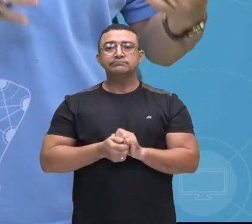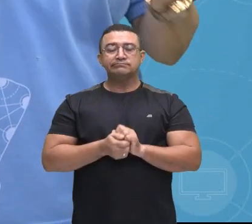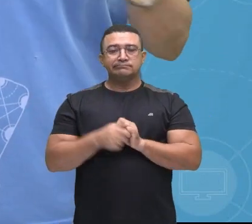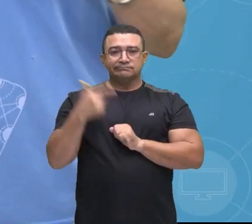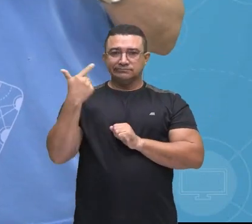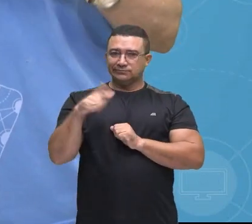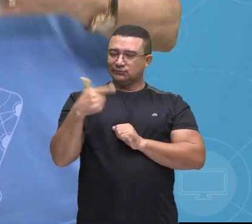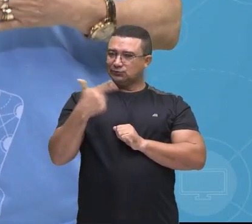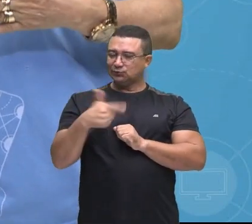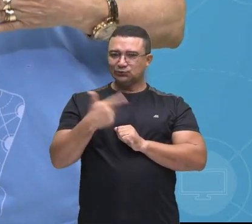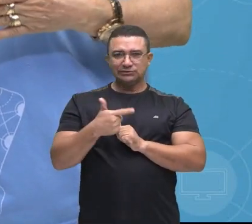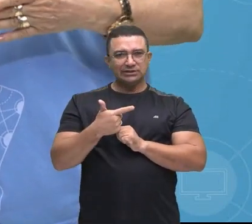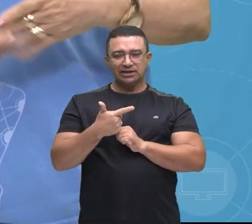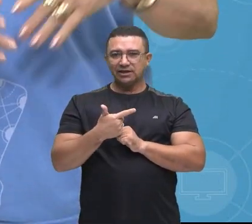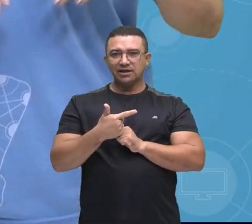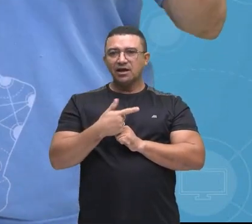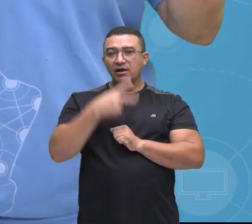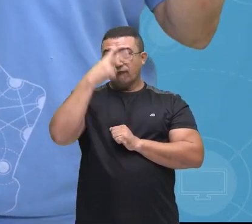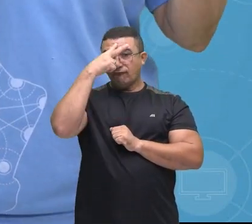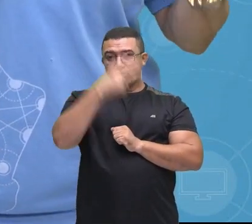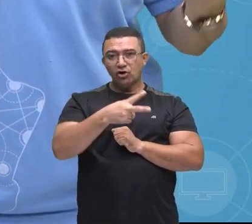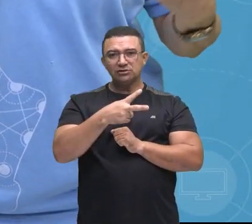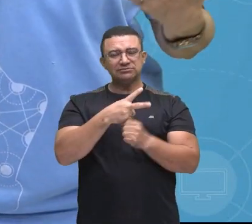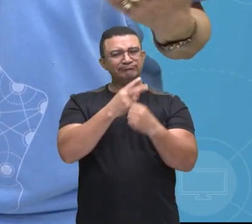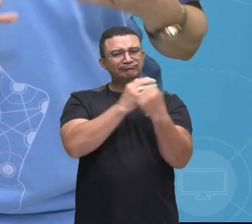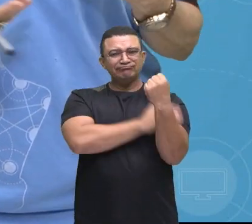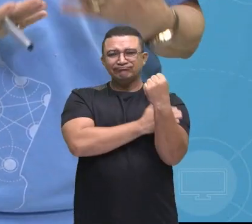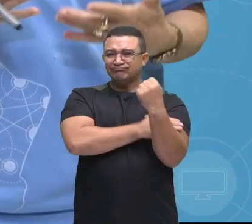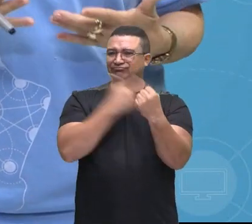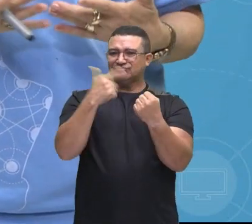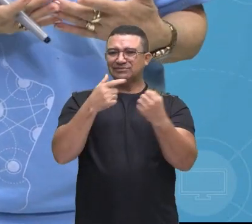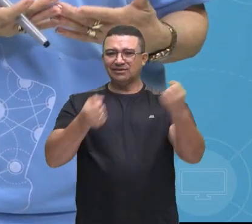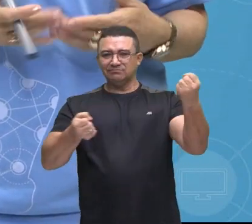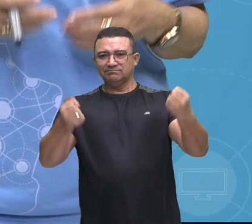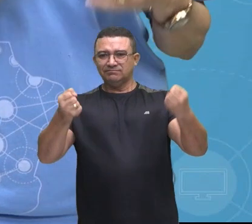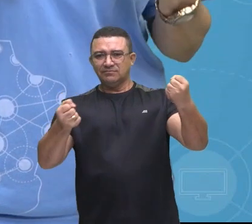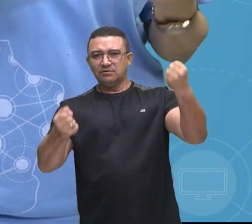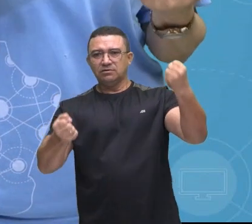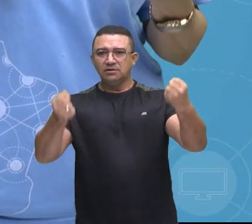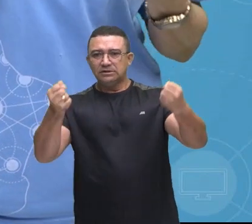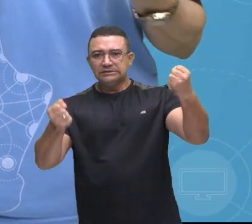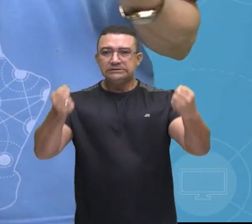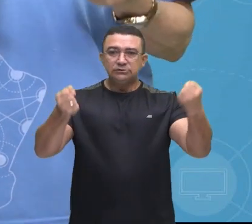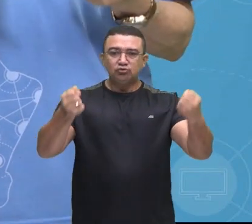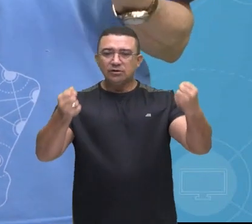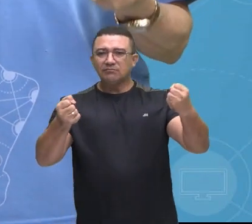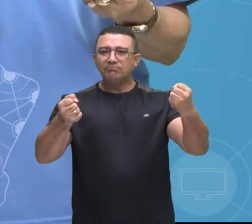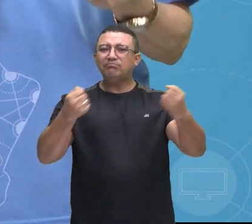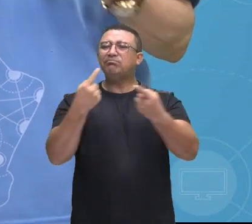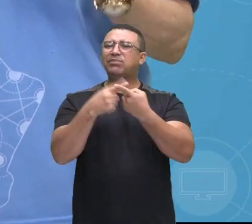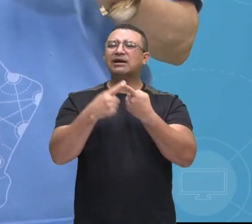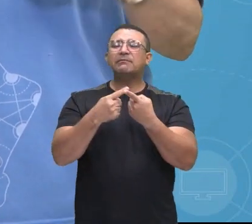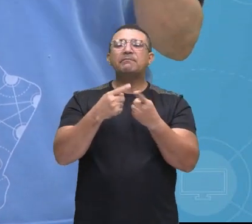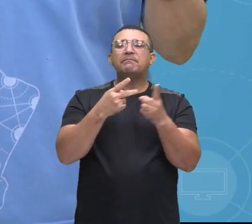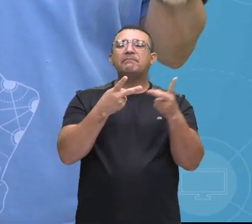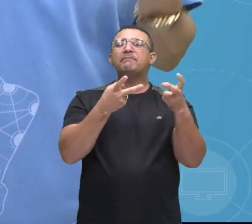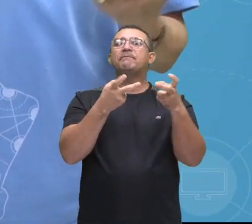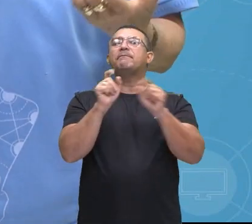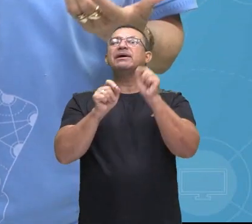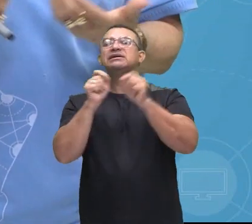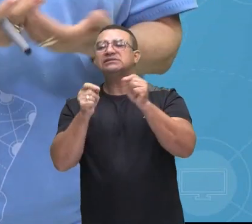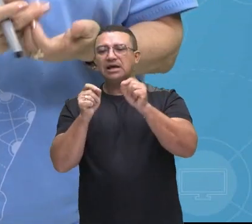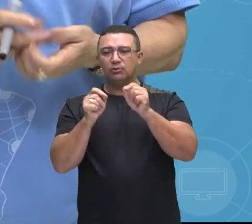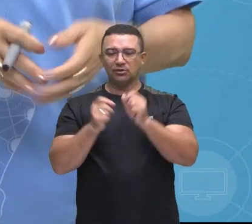para segurar o leme, né? Ele descreve que o leme de vento não